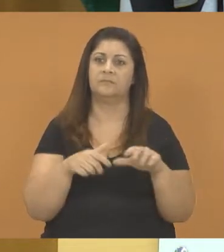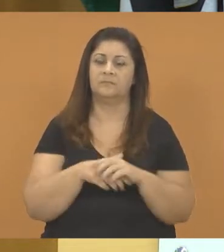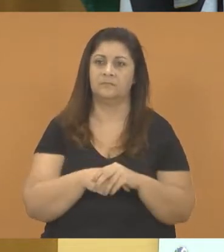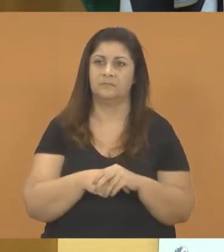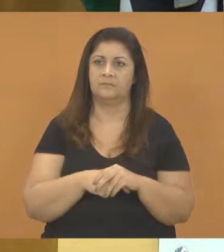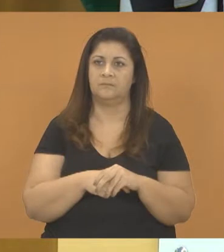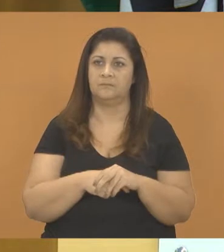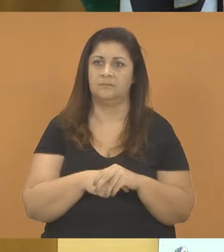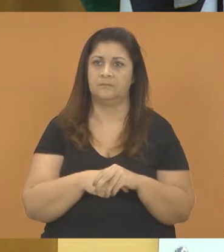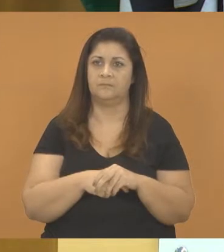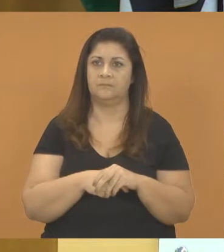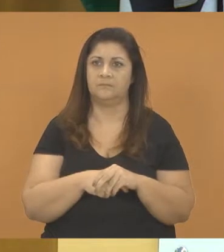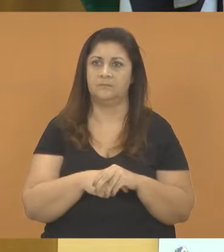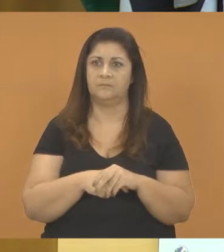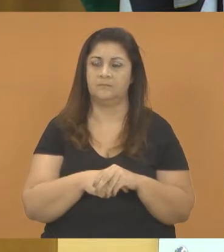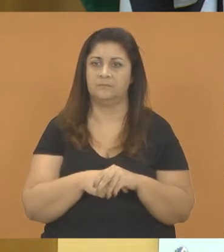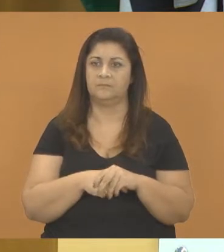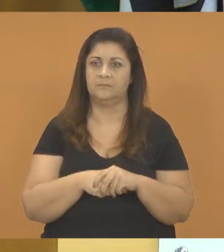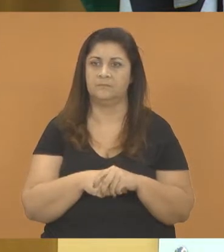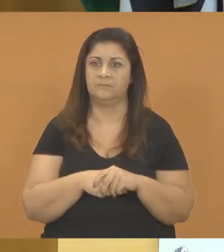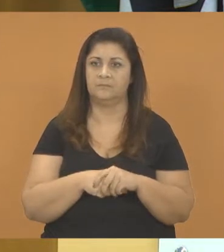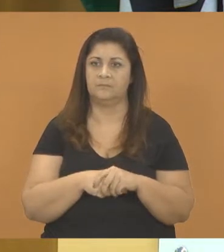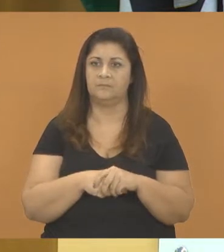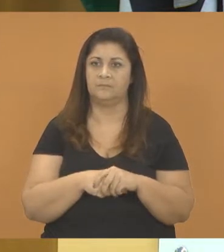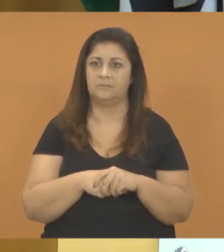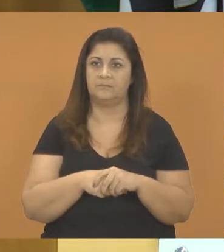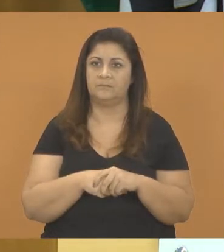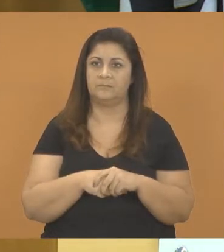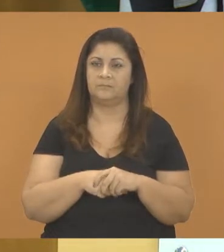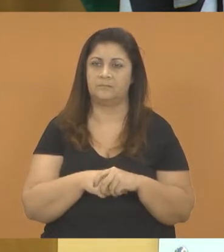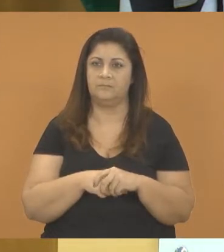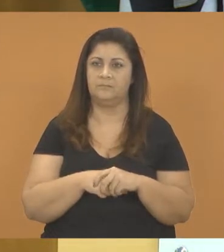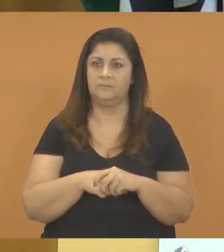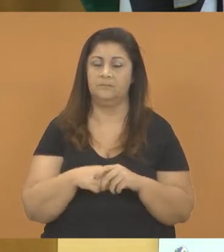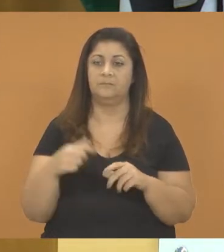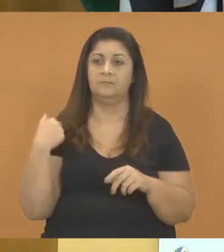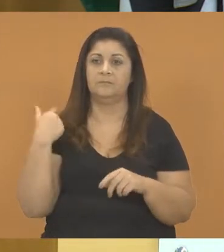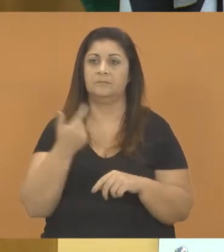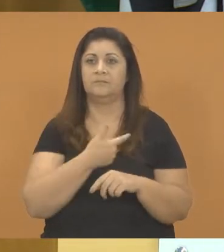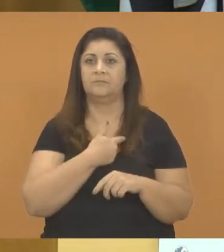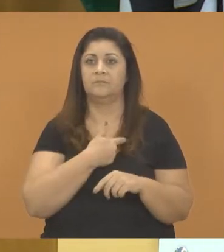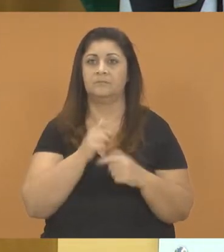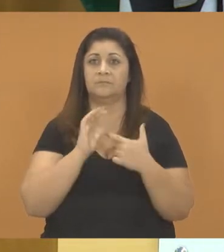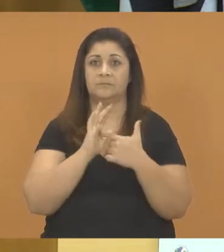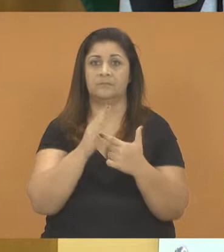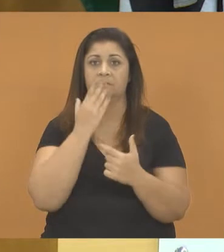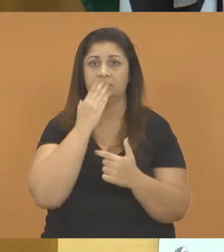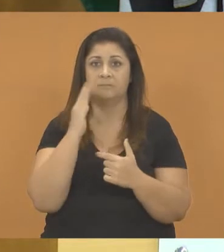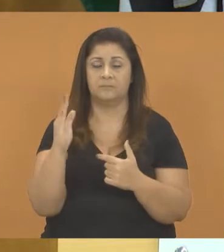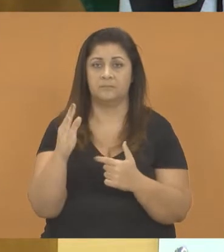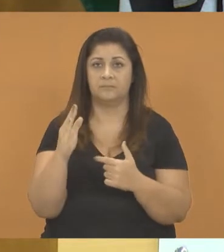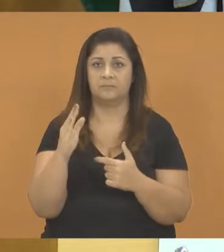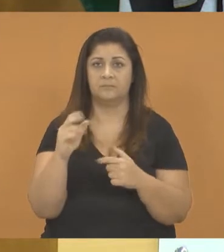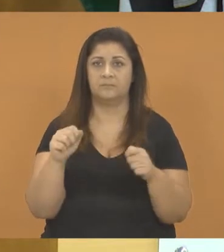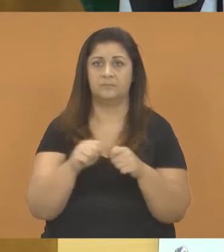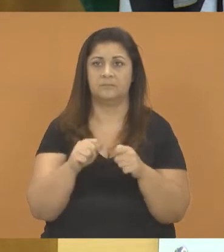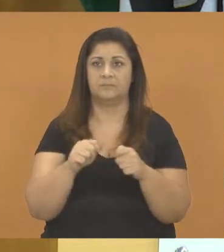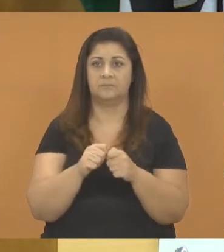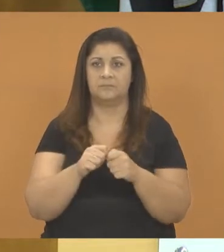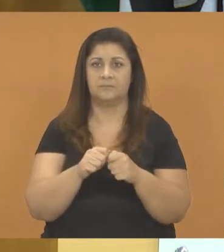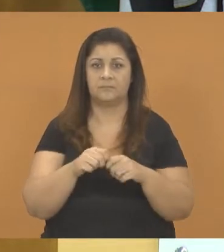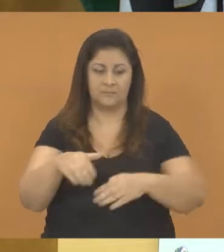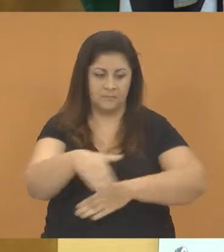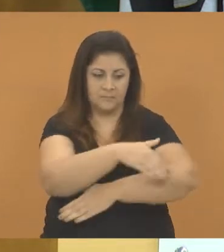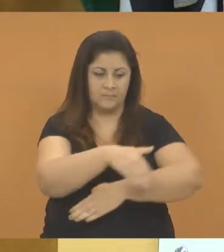para depois a gente vai aqui mostrando um pedido que fizemos para a manutenção asfáltica o